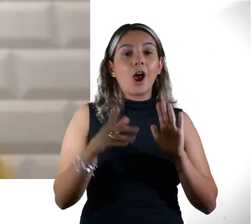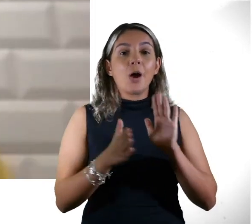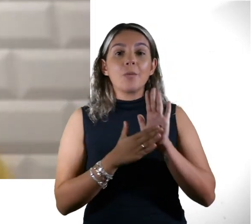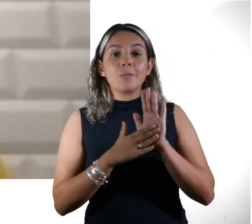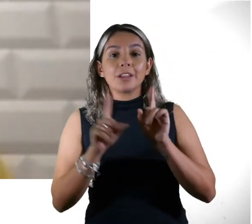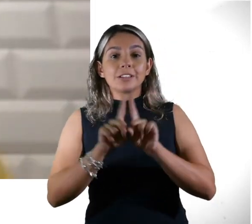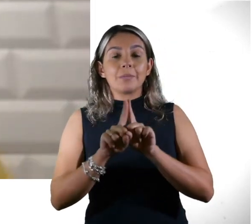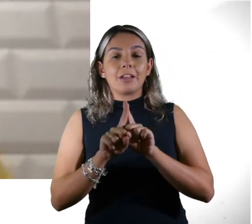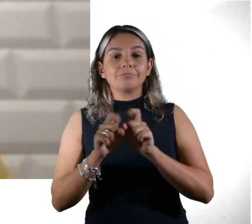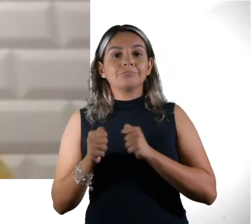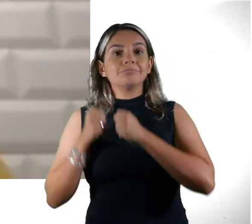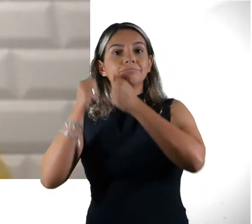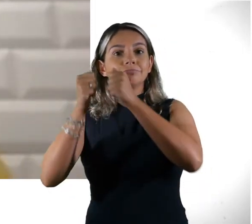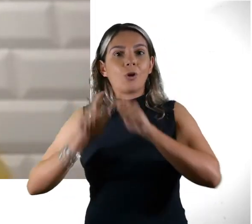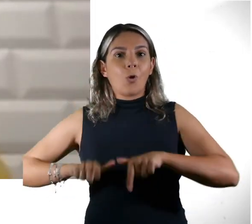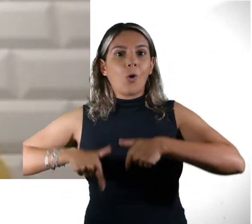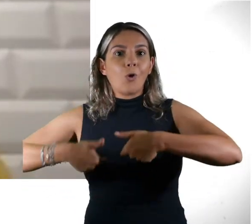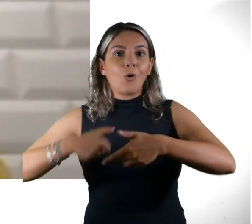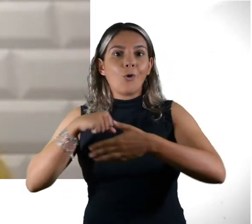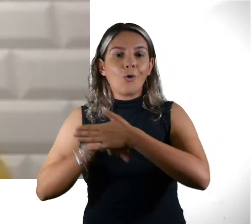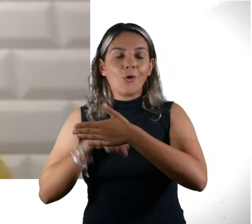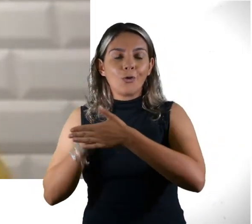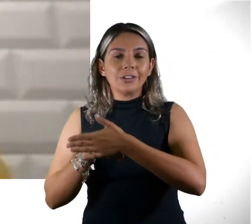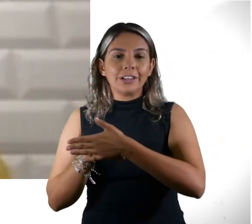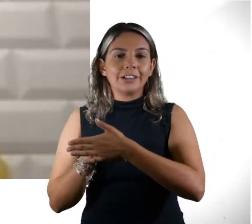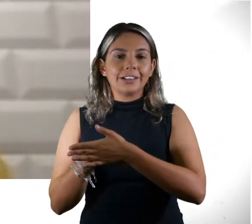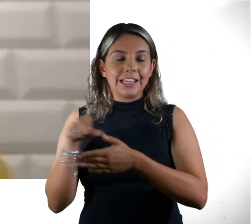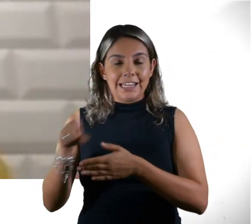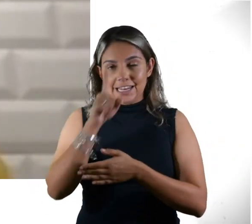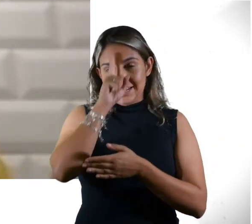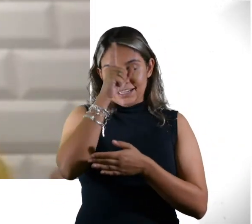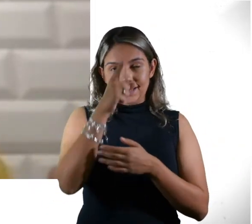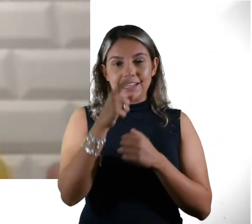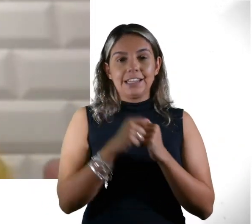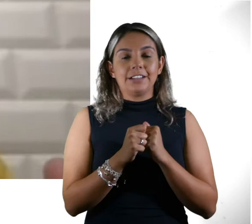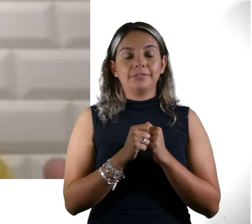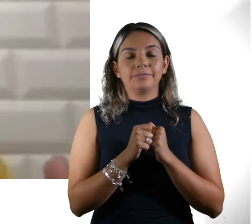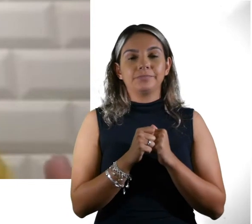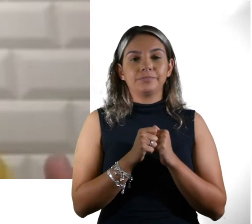proposta nacionalista, ou seja, ele queria